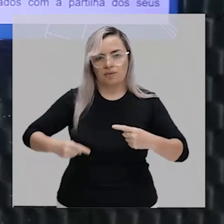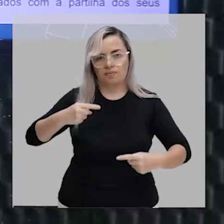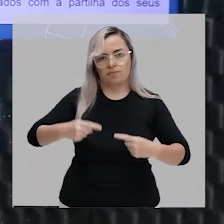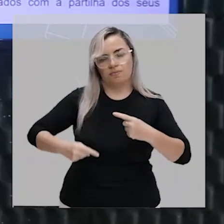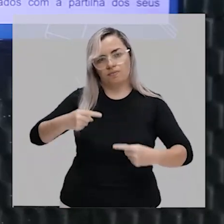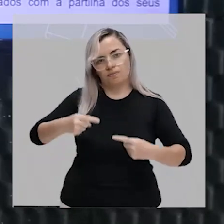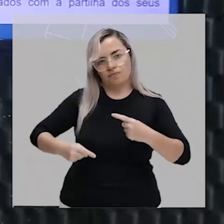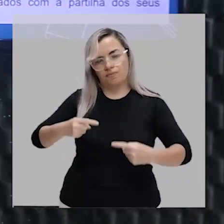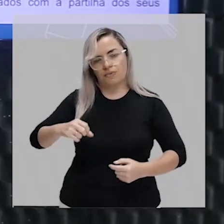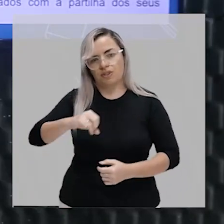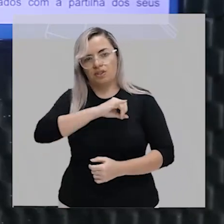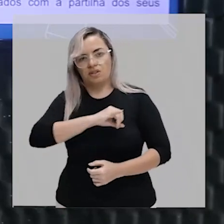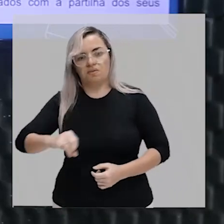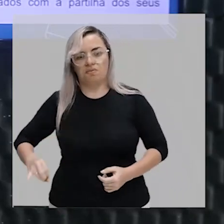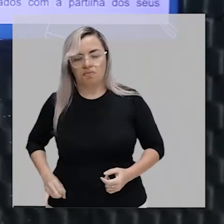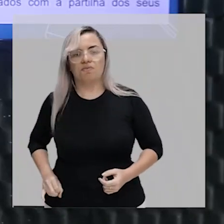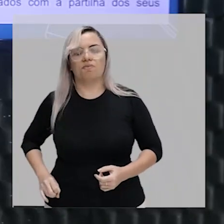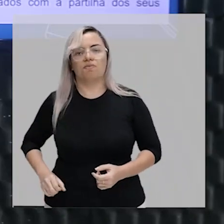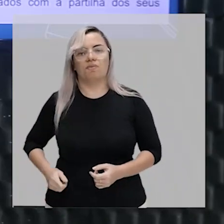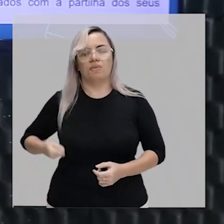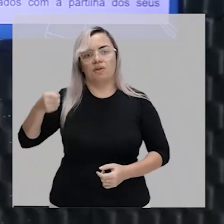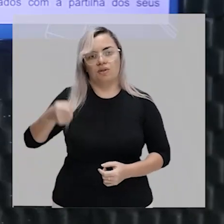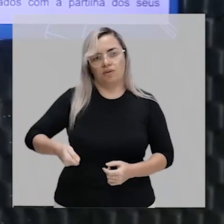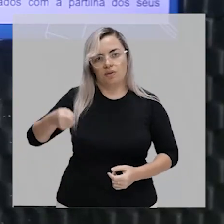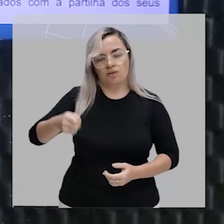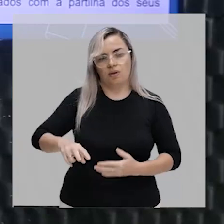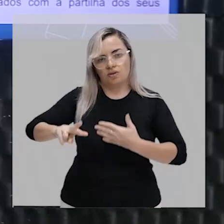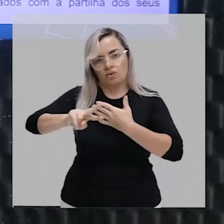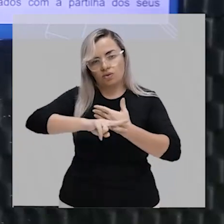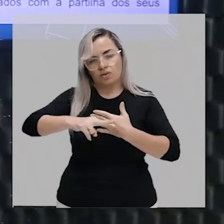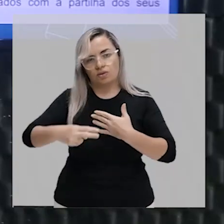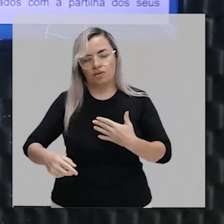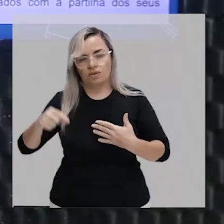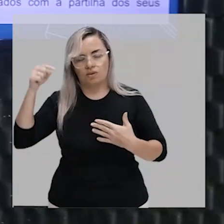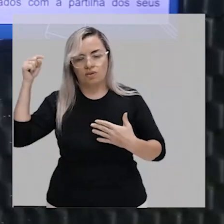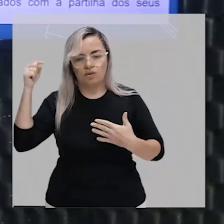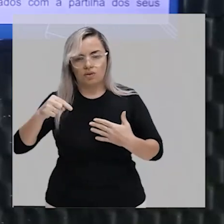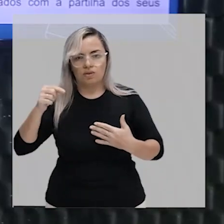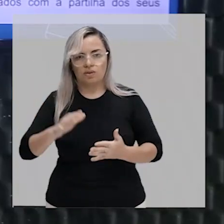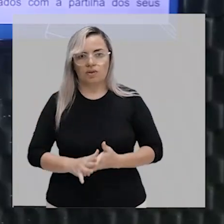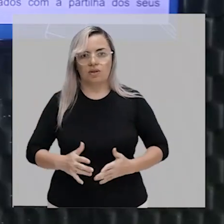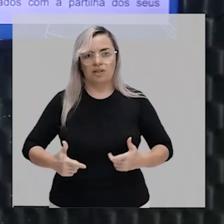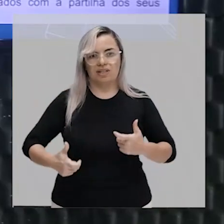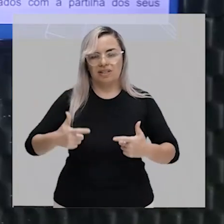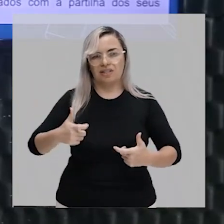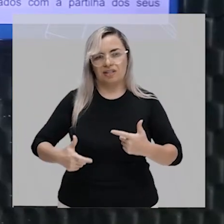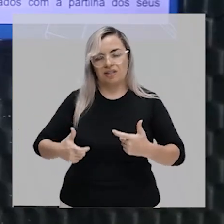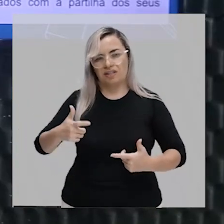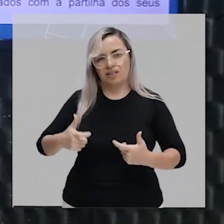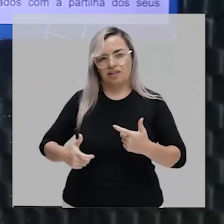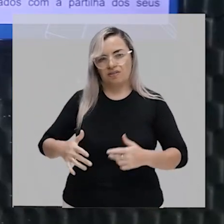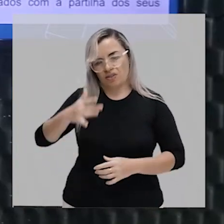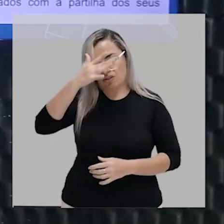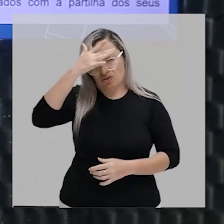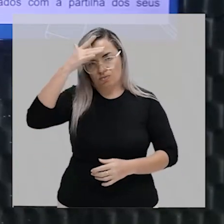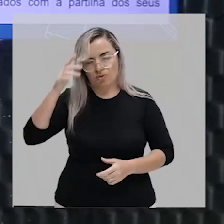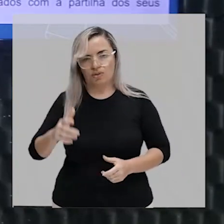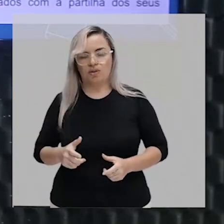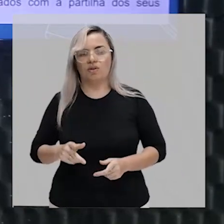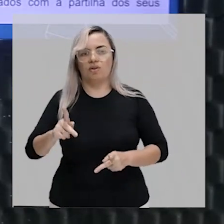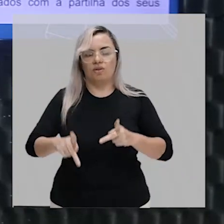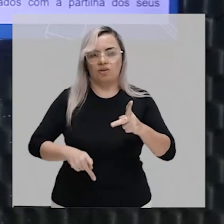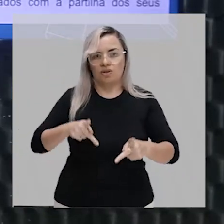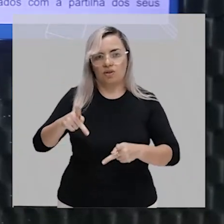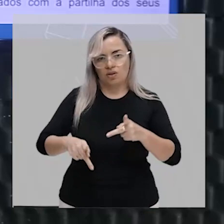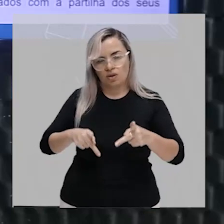desse imperialismo europeu, o resultado disso vai ser guerras civis. Como, por exemplo, a Guerra